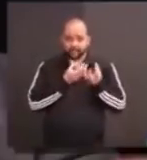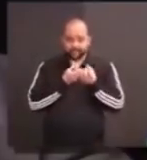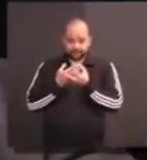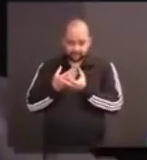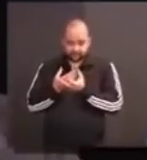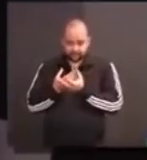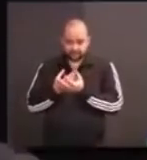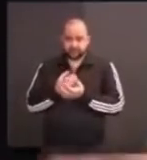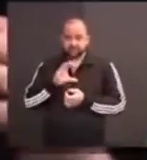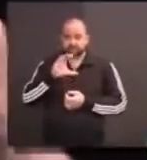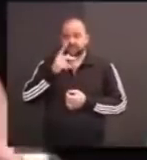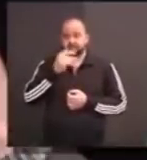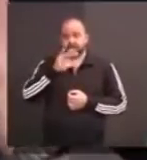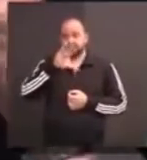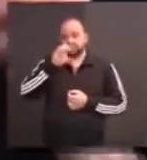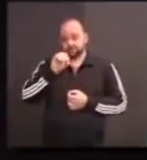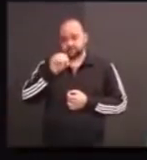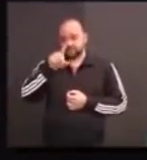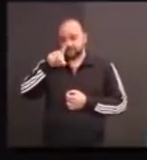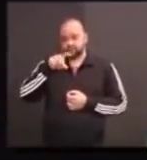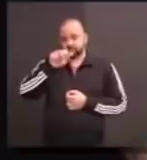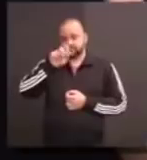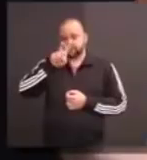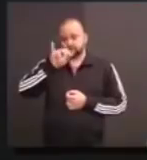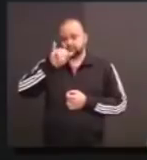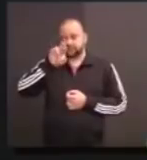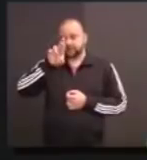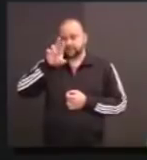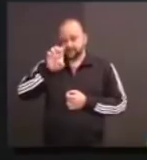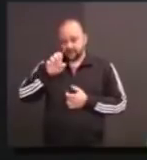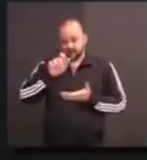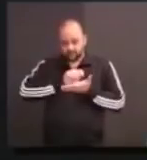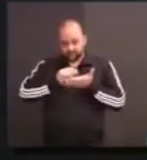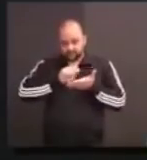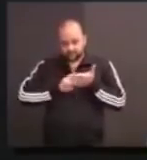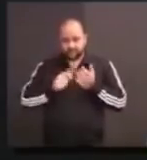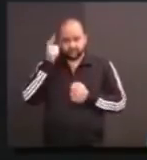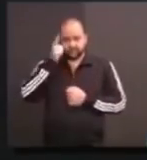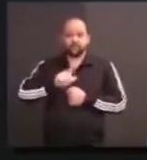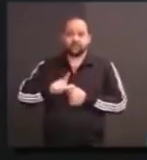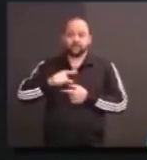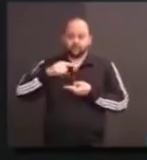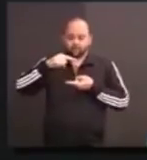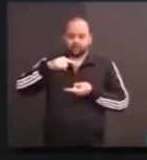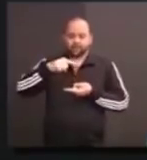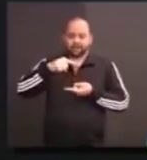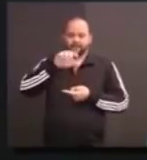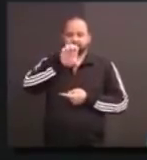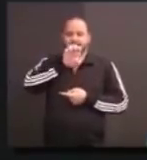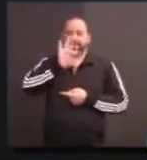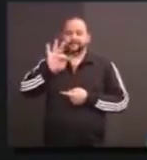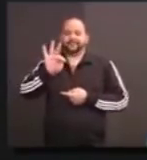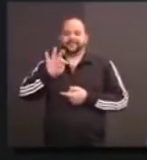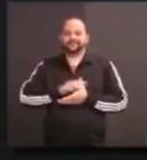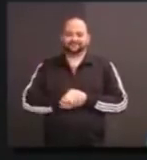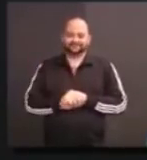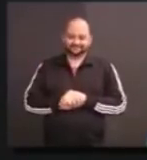Xavier transcrita, vão ganhar um bonequinho de ET de presente.